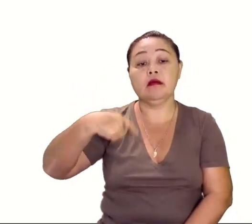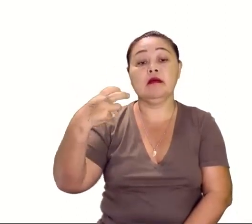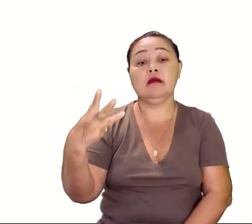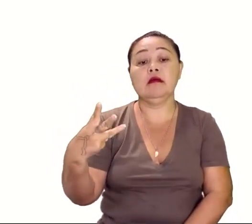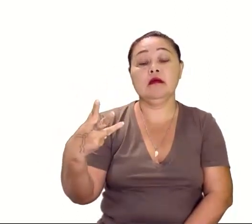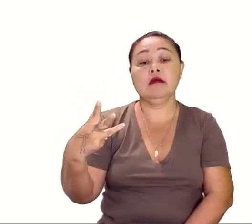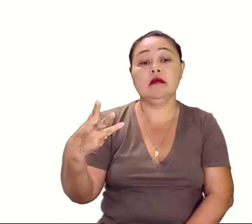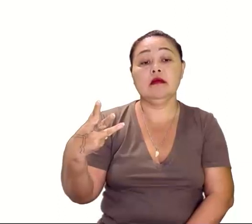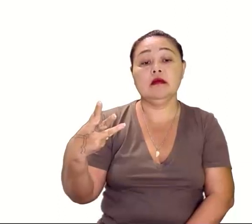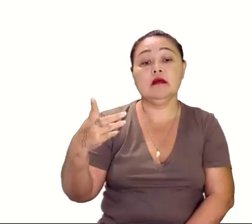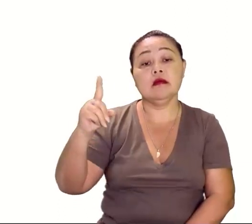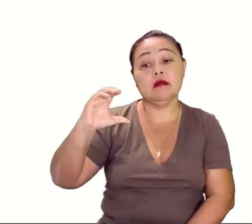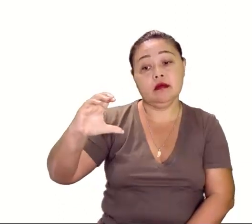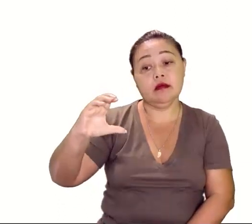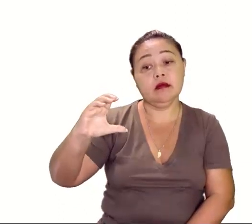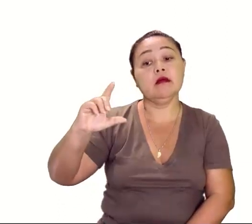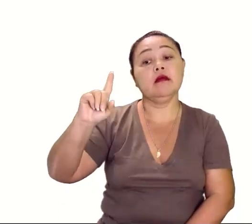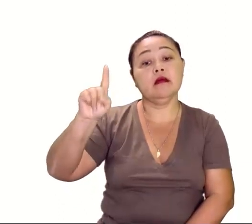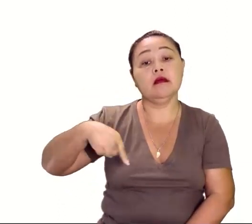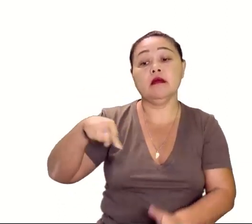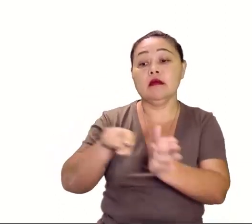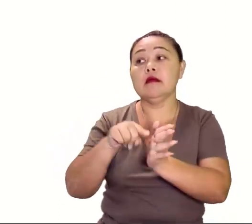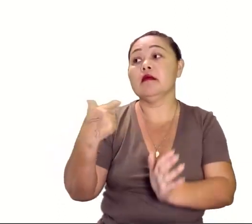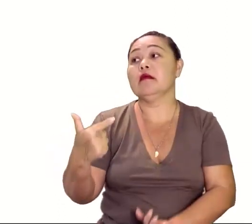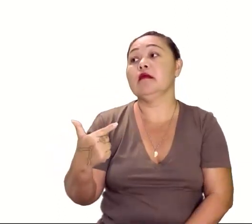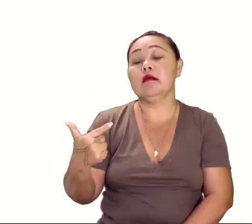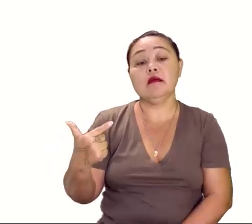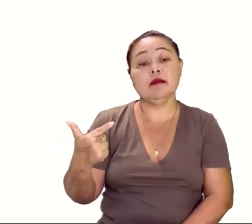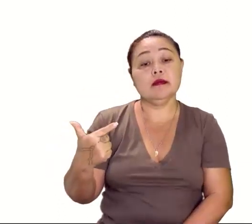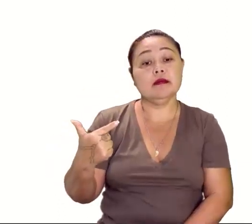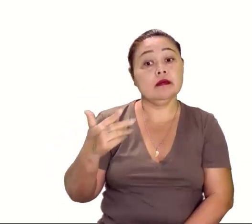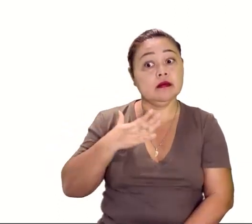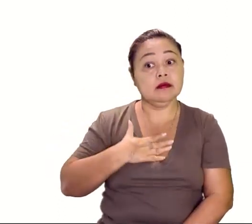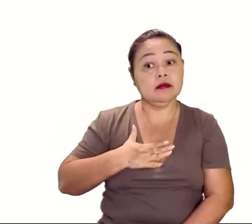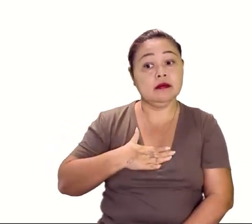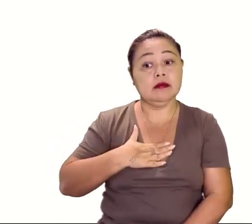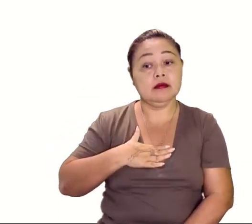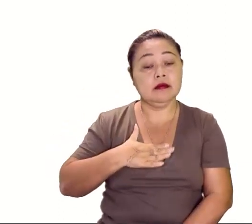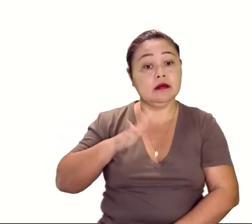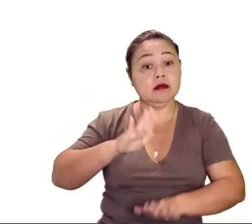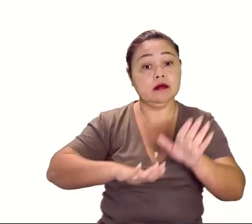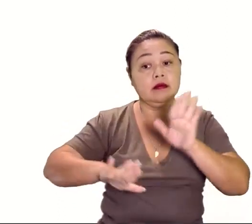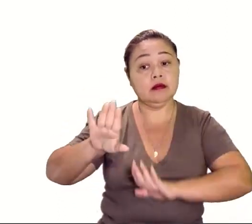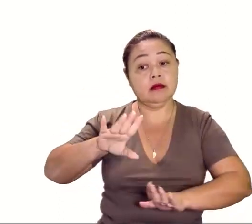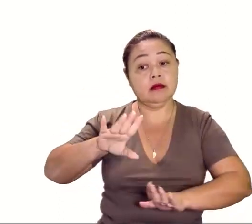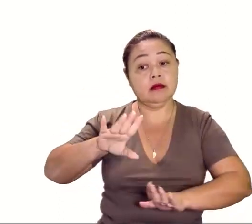O A é 3. E o C? Menos 2. Menos 2. Muita calma nessa hora, cuidado com sinais e tudo mais,